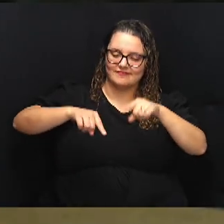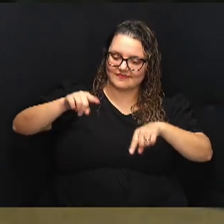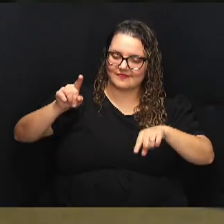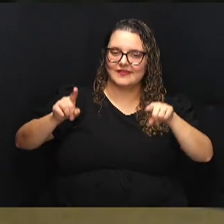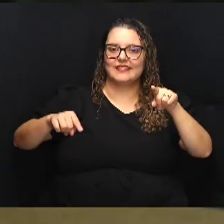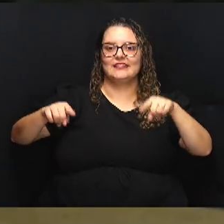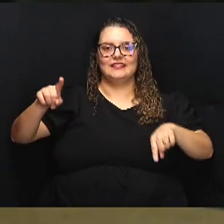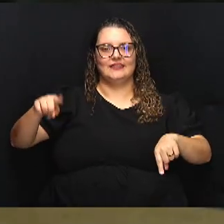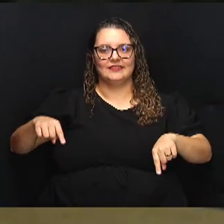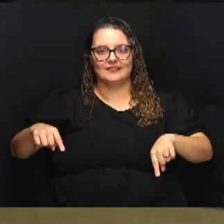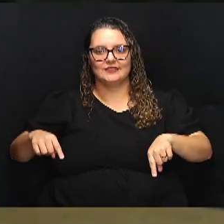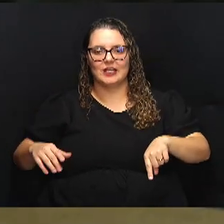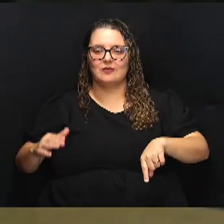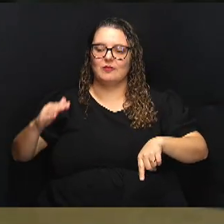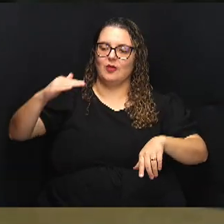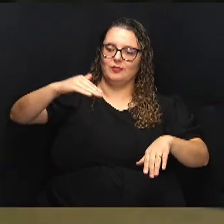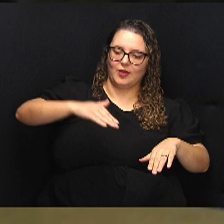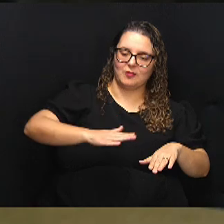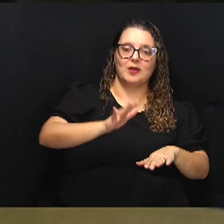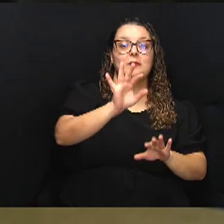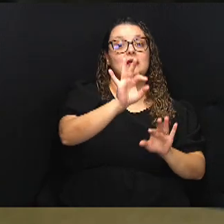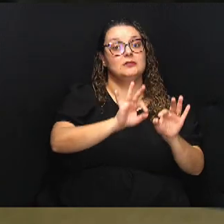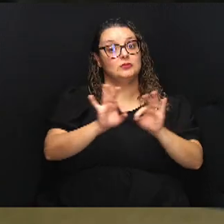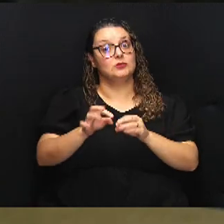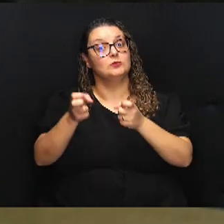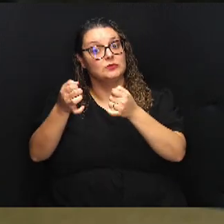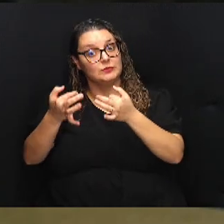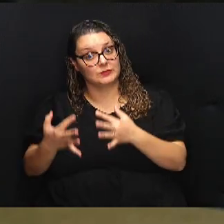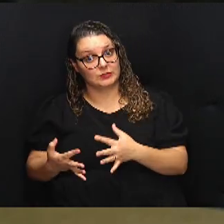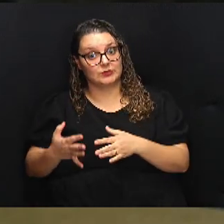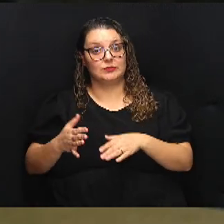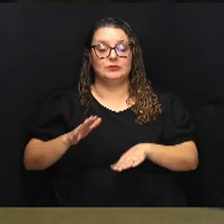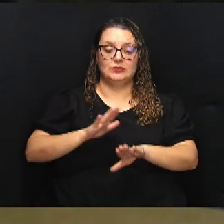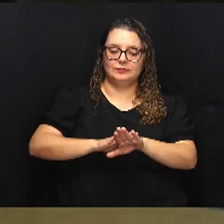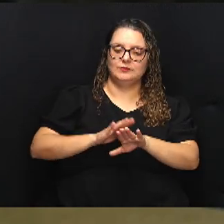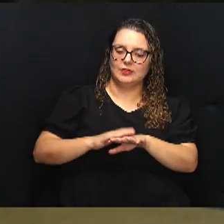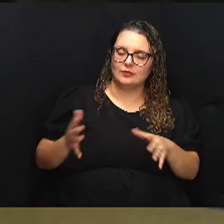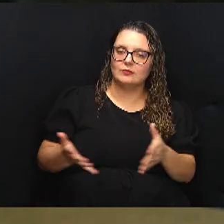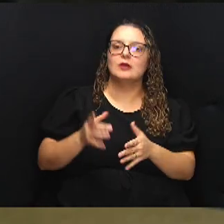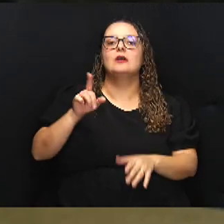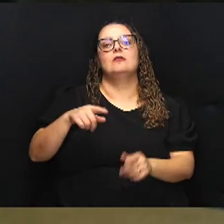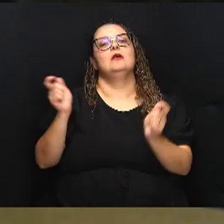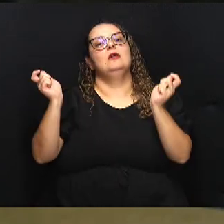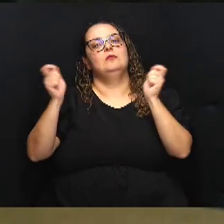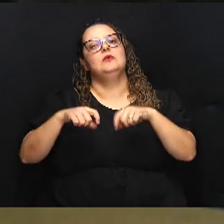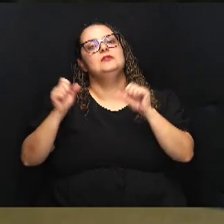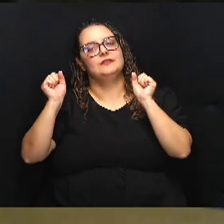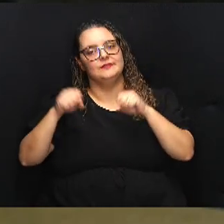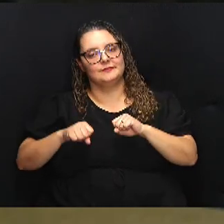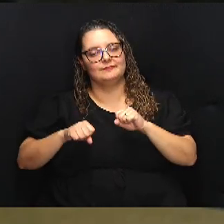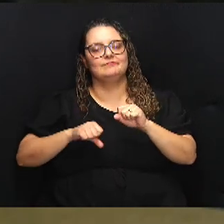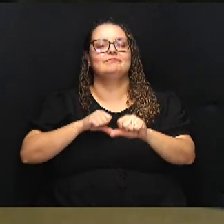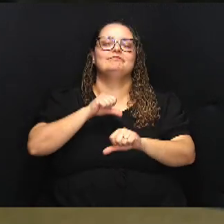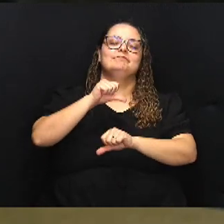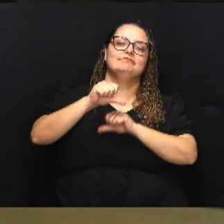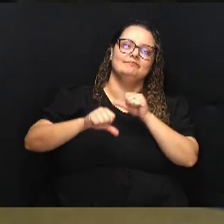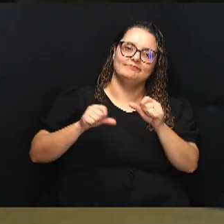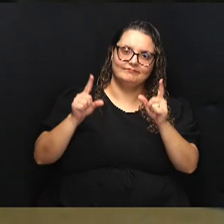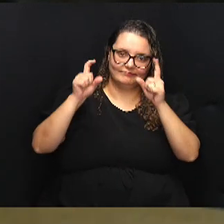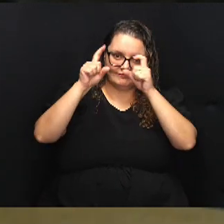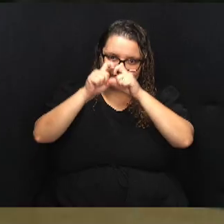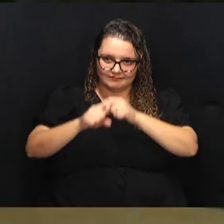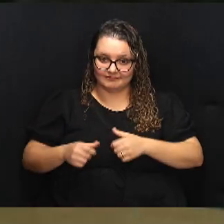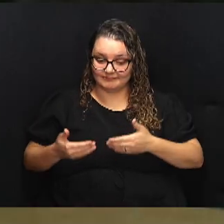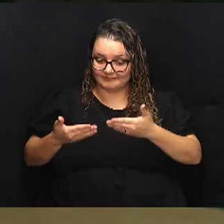baixos, oscilando, mas com preparo, orientação e atitude. É possível, sim, transformar desafios